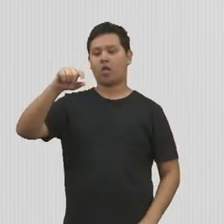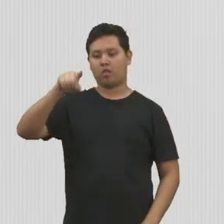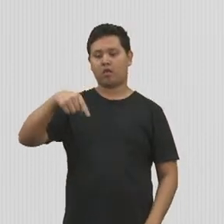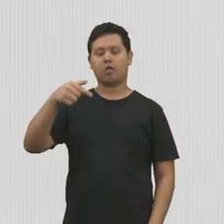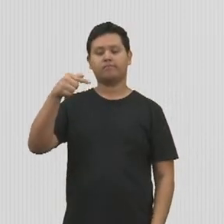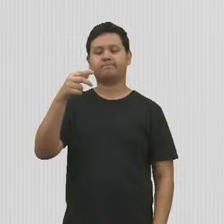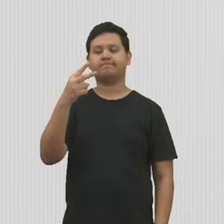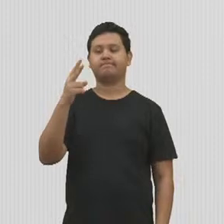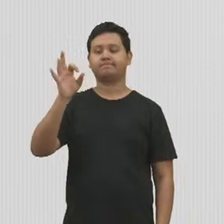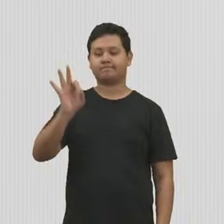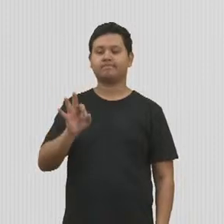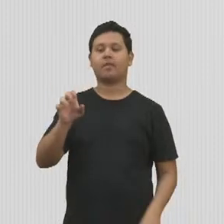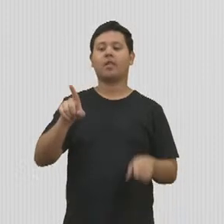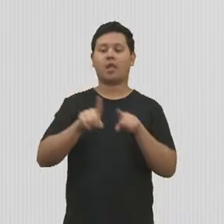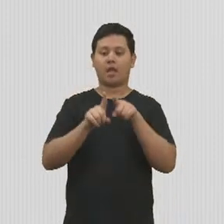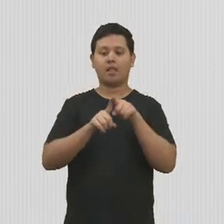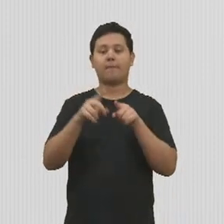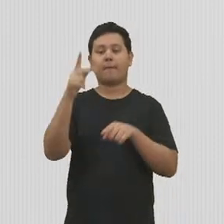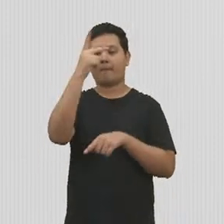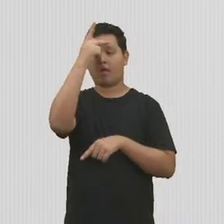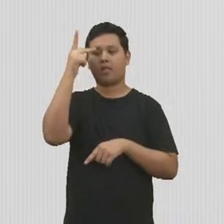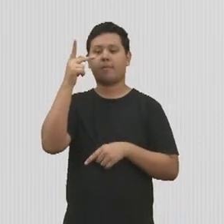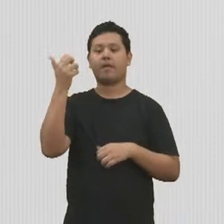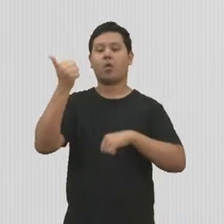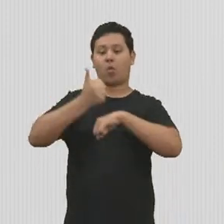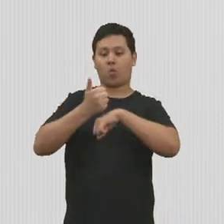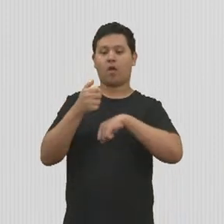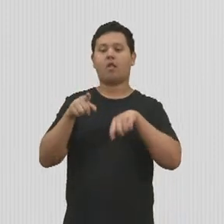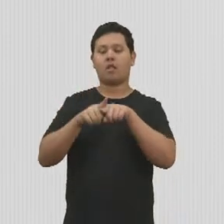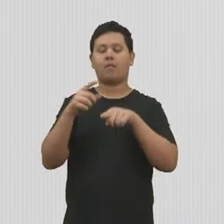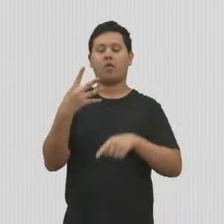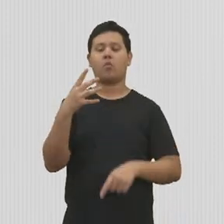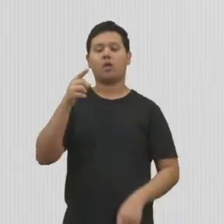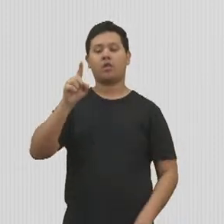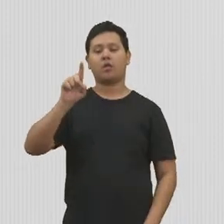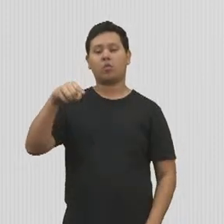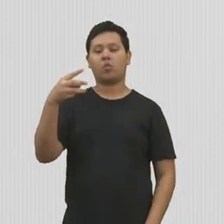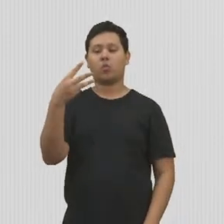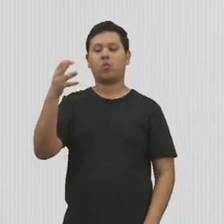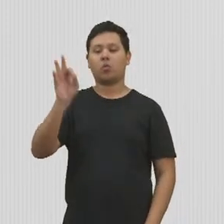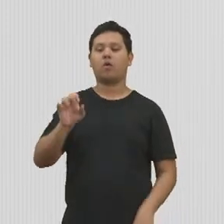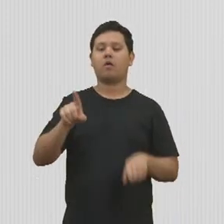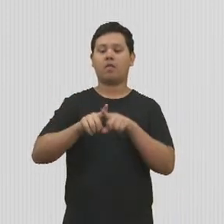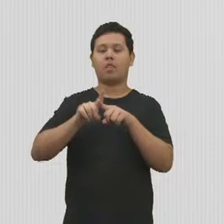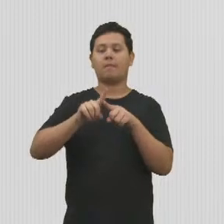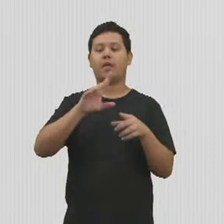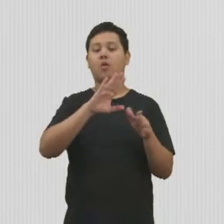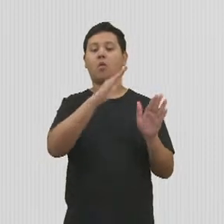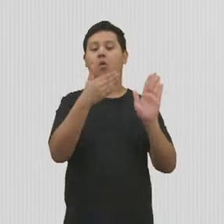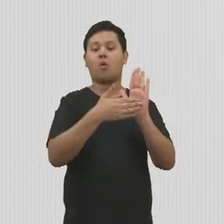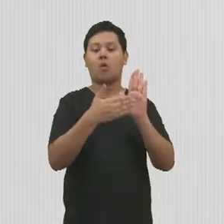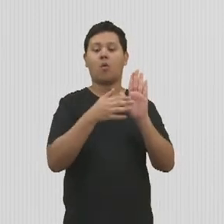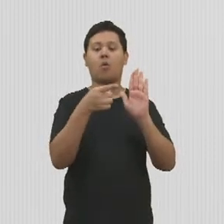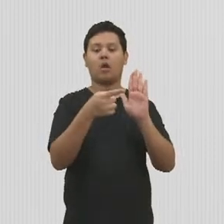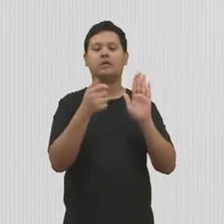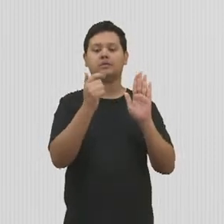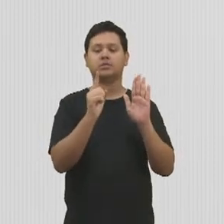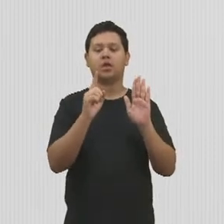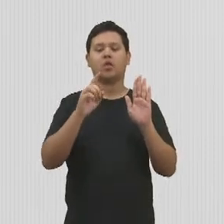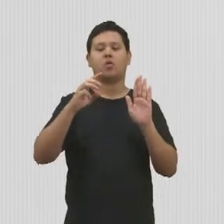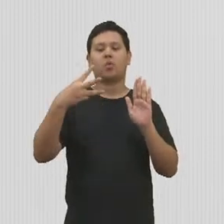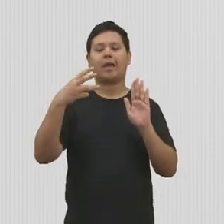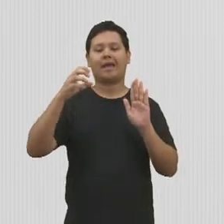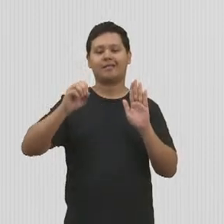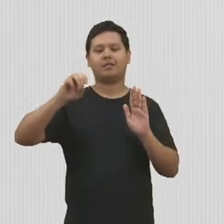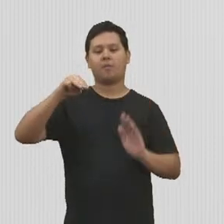hoje em 41%, e o resultado primário, hoje negativo em 130 milhões. Agora a gente vai explicar